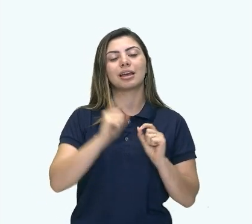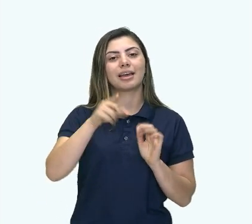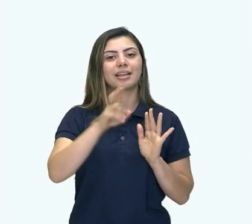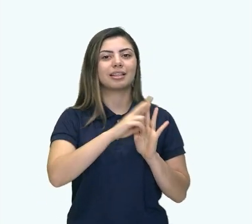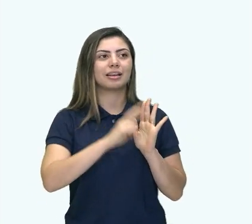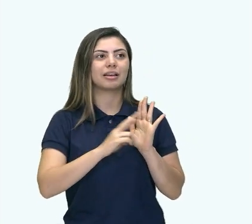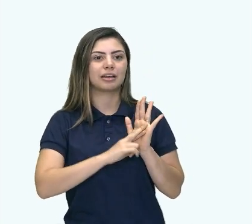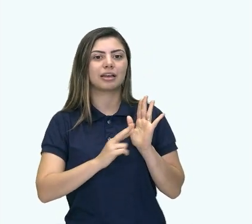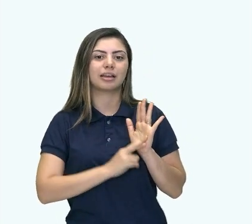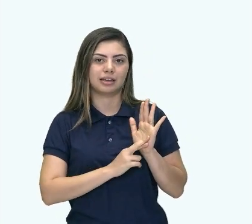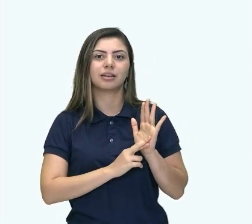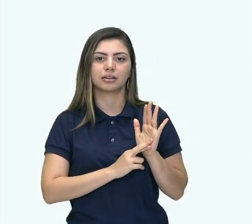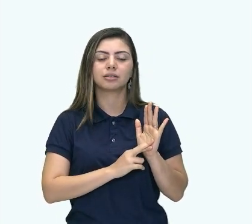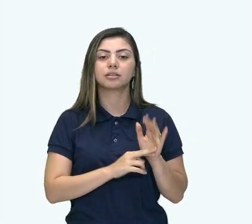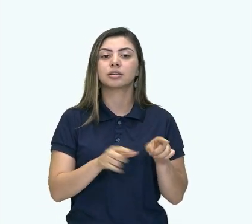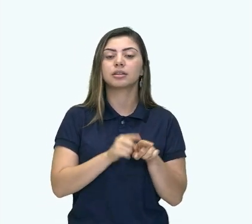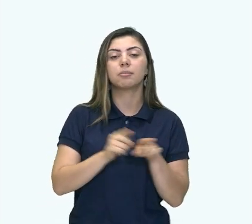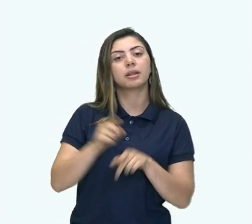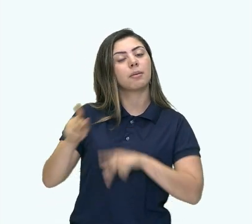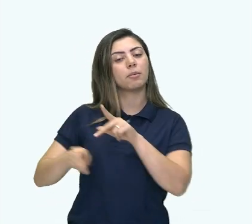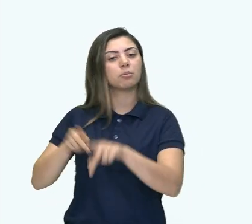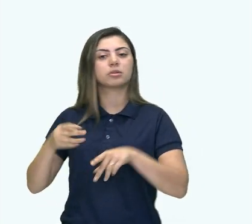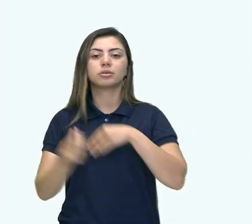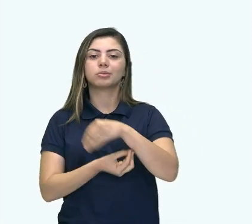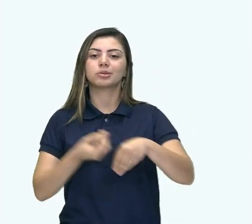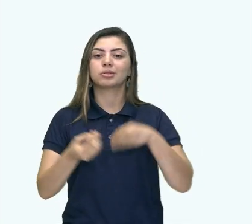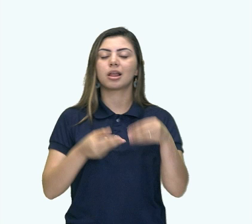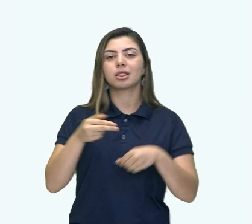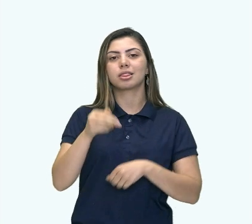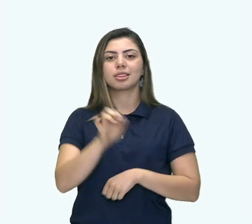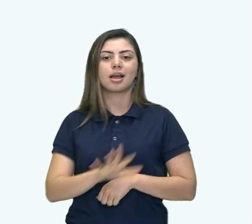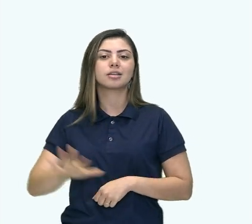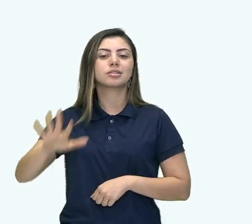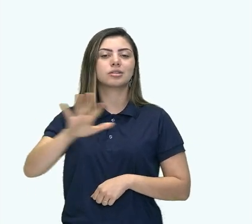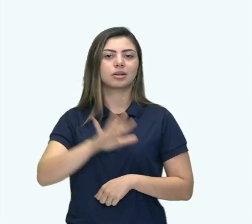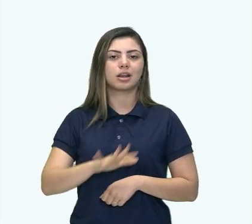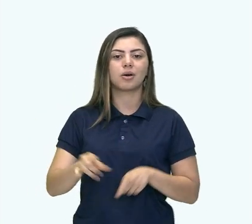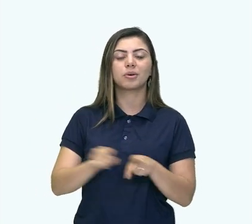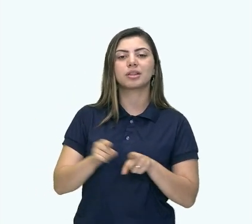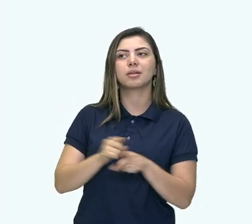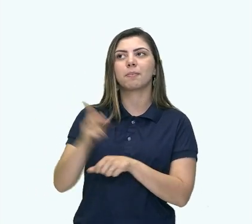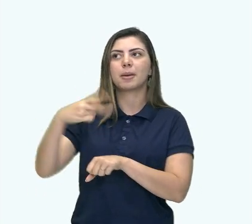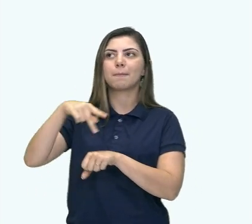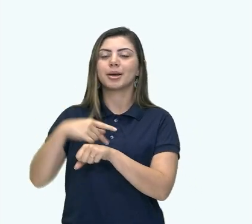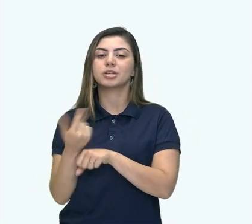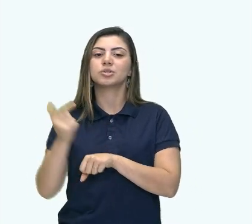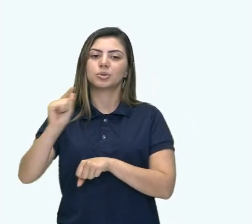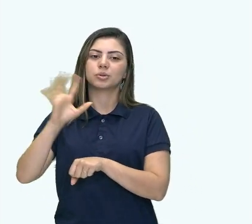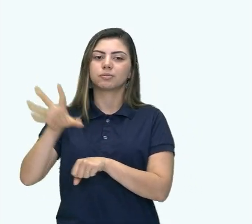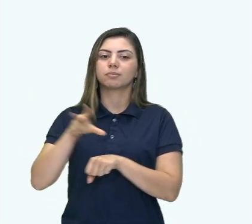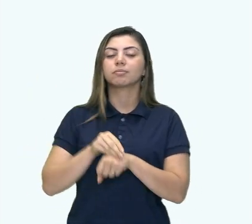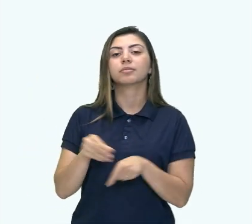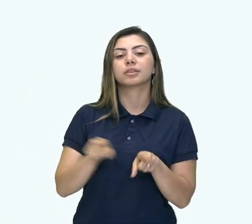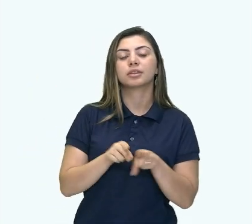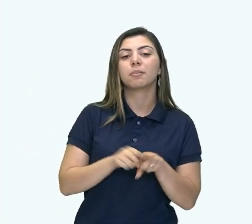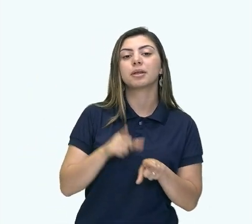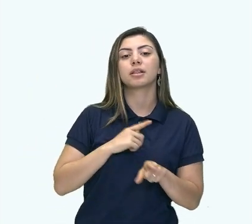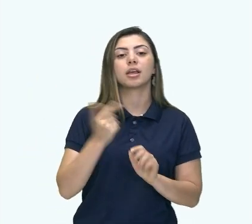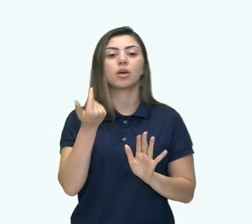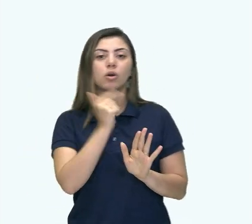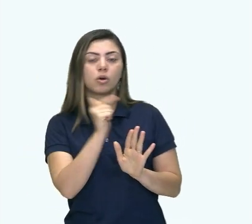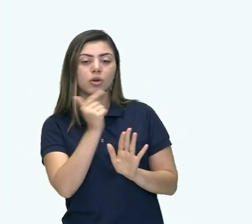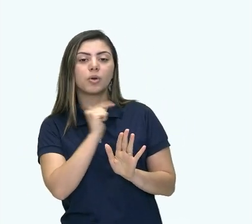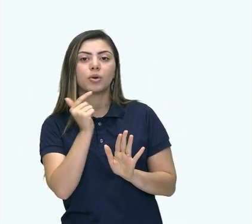por exemplo, e populares também, nacionais e estrangeiros. Vai ter ironia e humor, com o uso de paródias